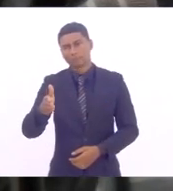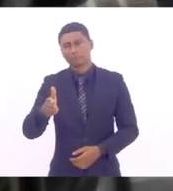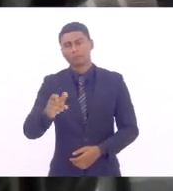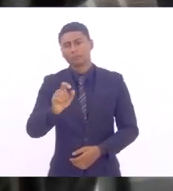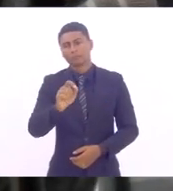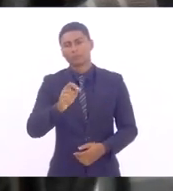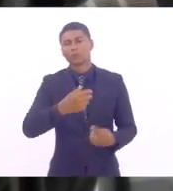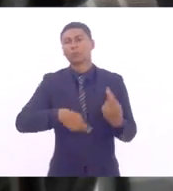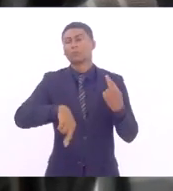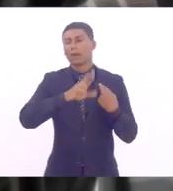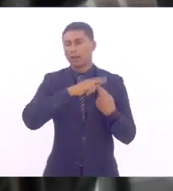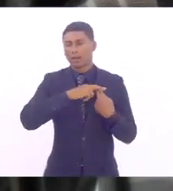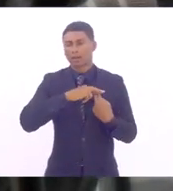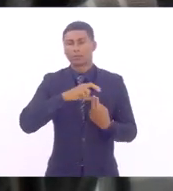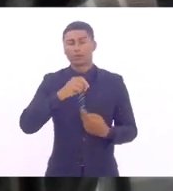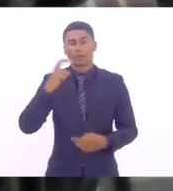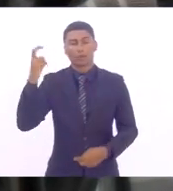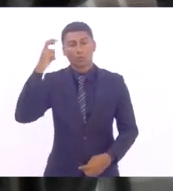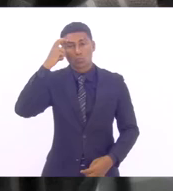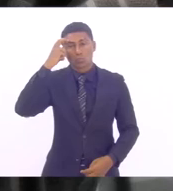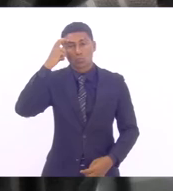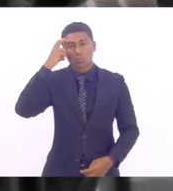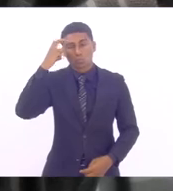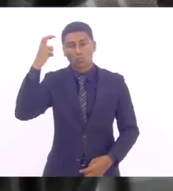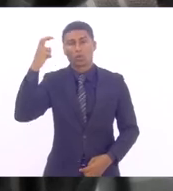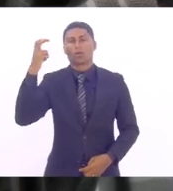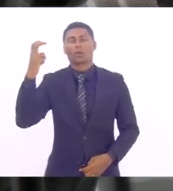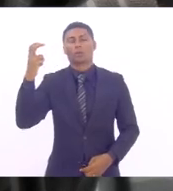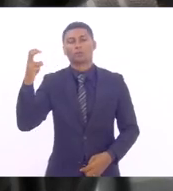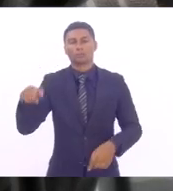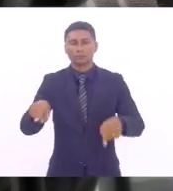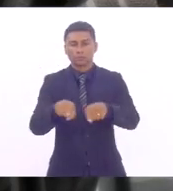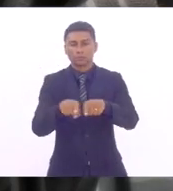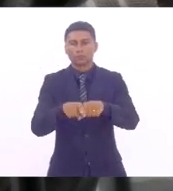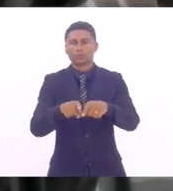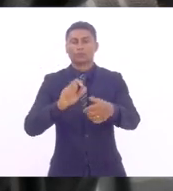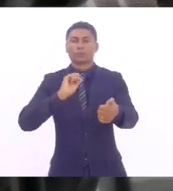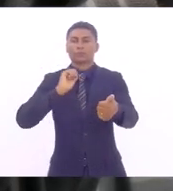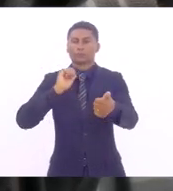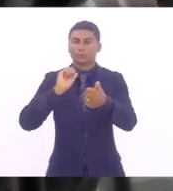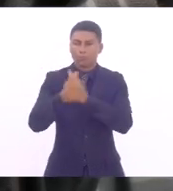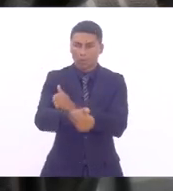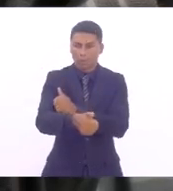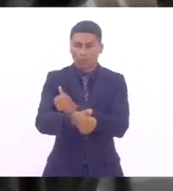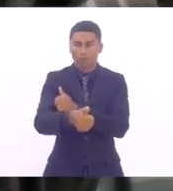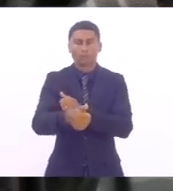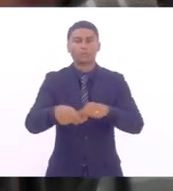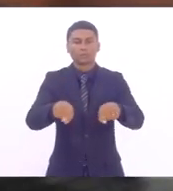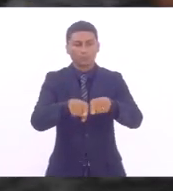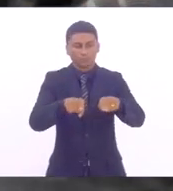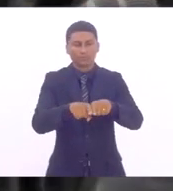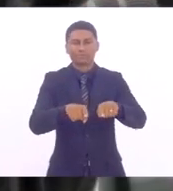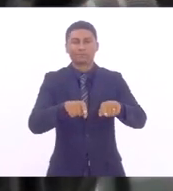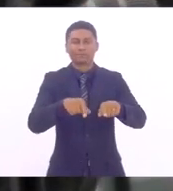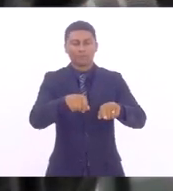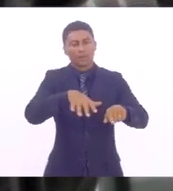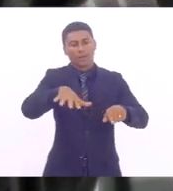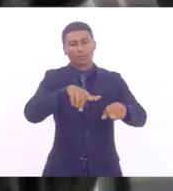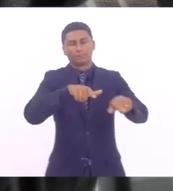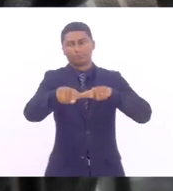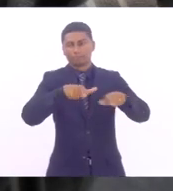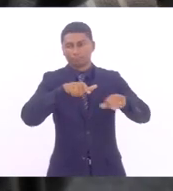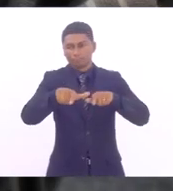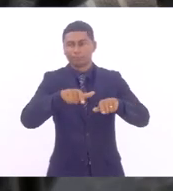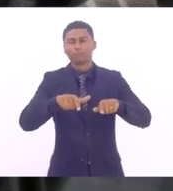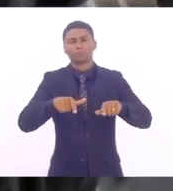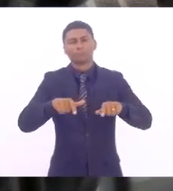evento cultural, esportivo e também uma grande indústria de emprego e de receita para o Estado do Rio de